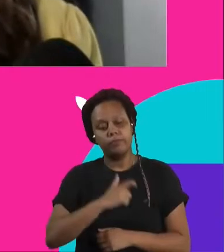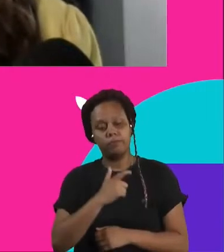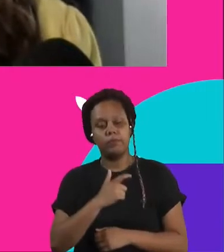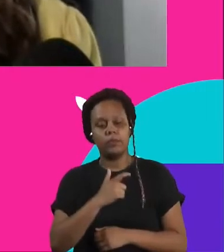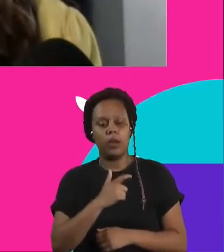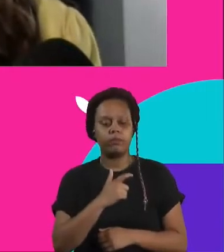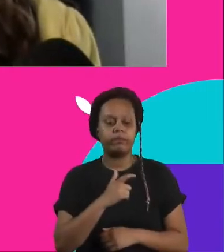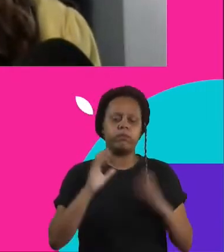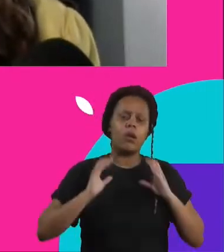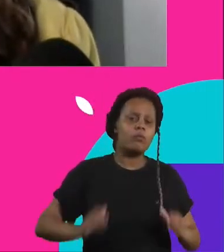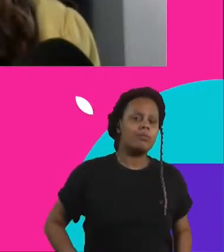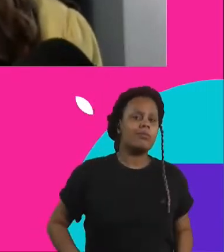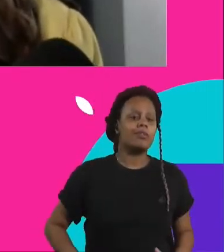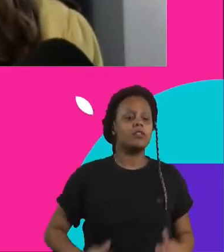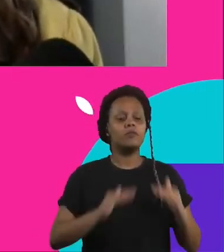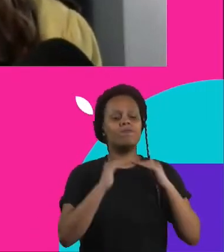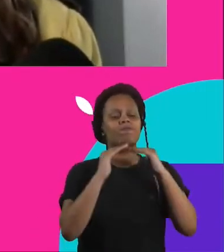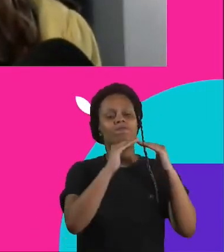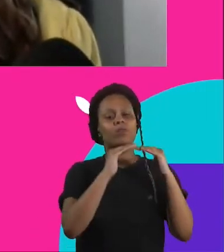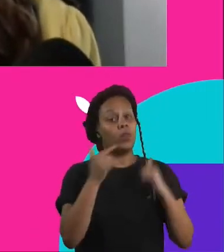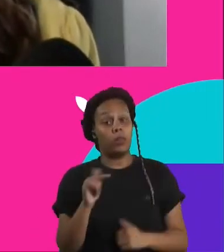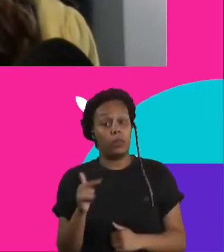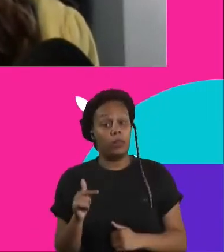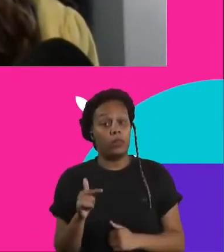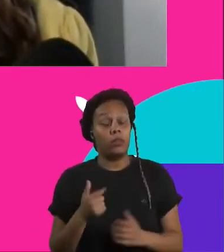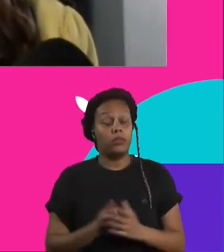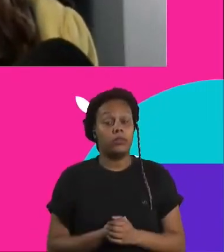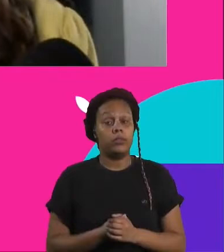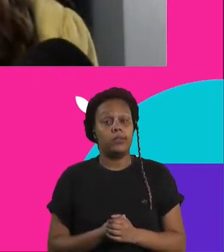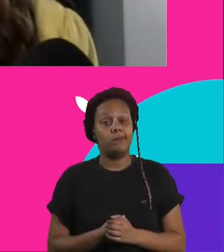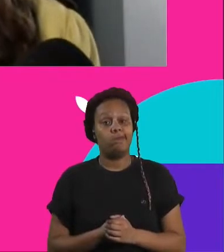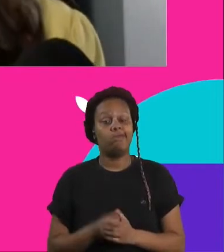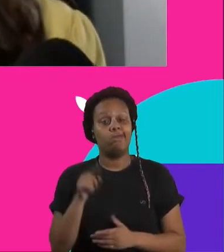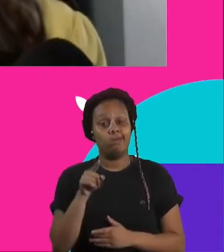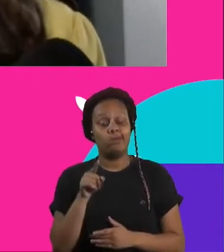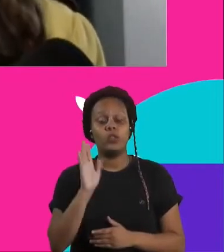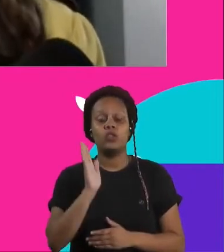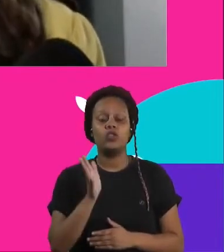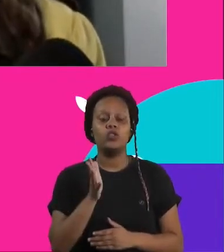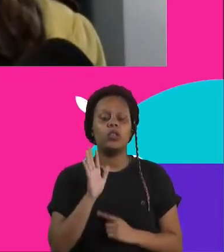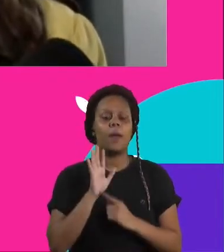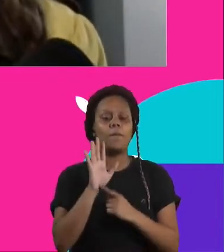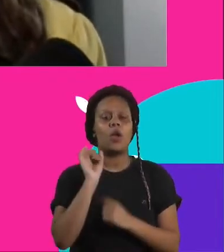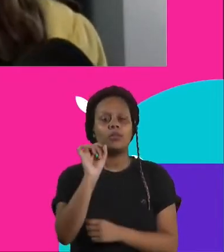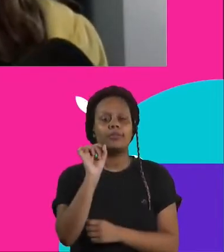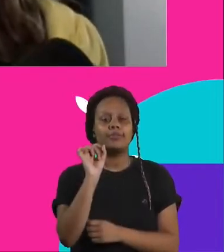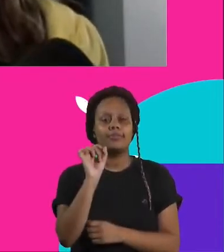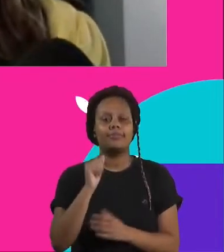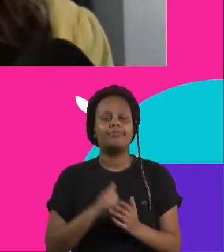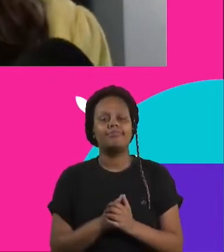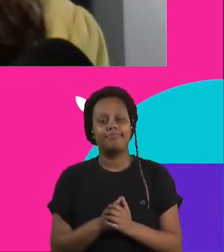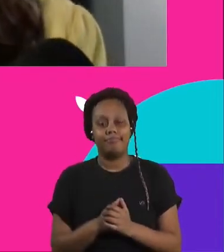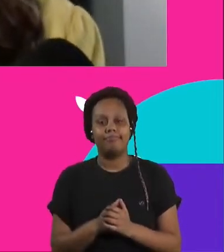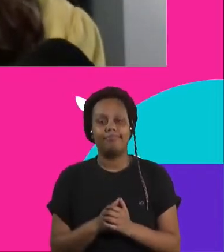bom credor, de um bom devedor, perdão, isso aí já configura uma possibilidade alta, de média